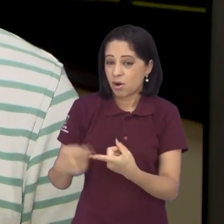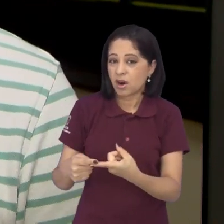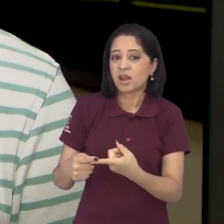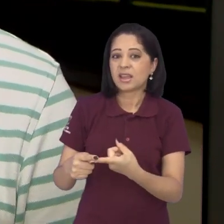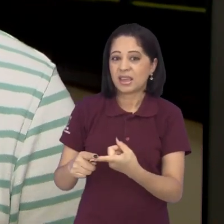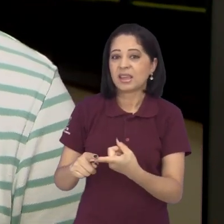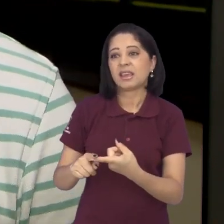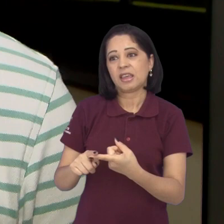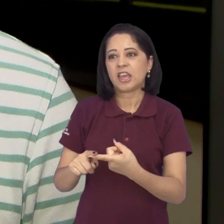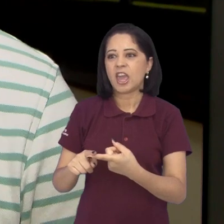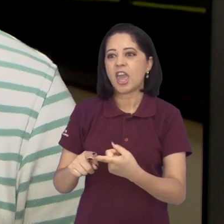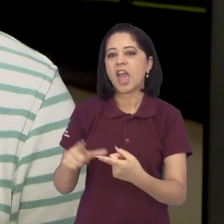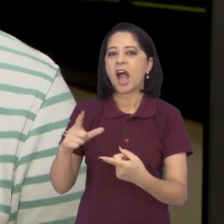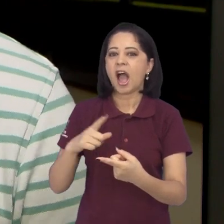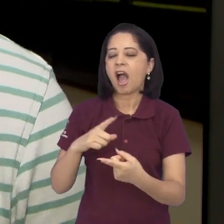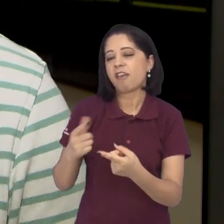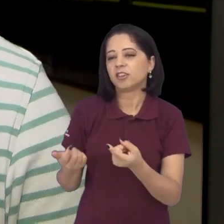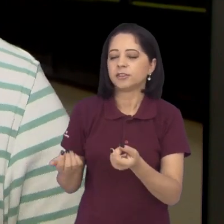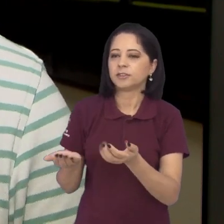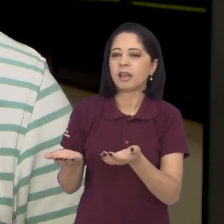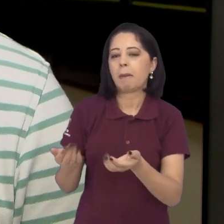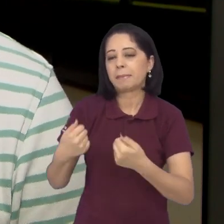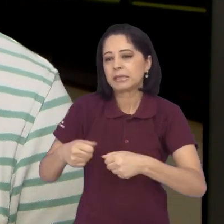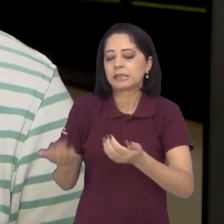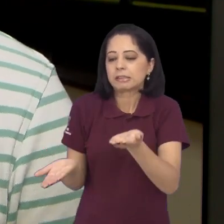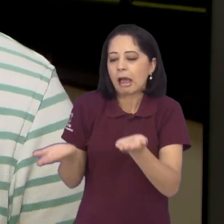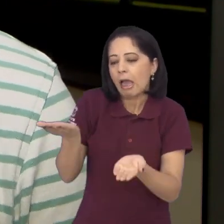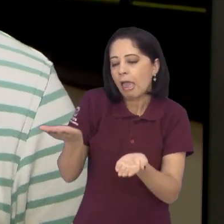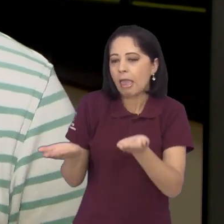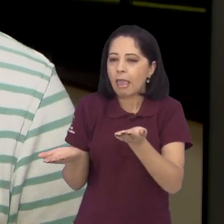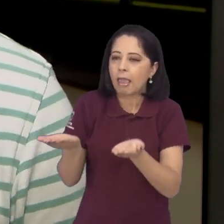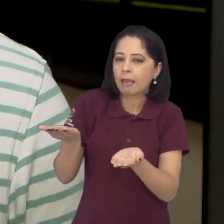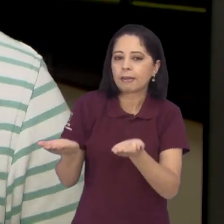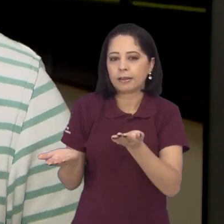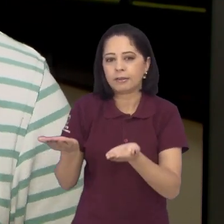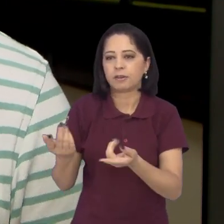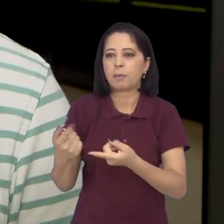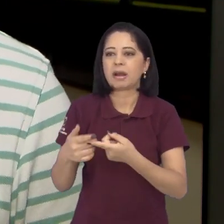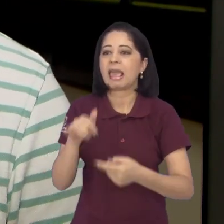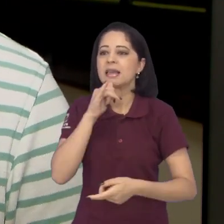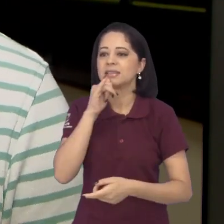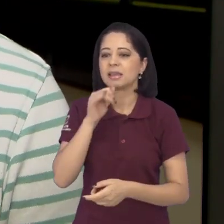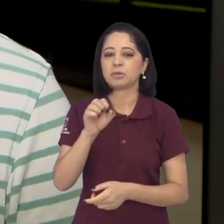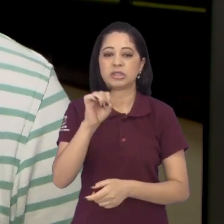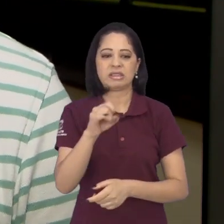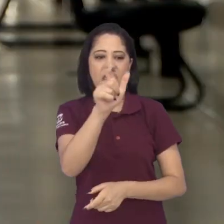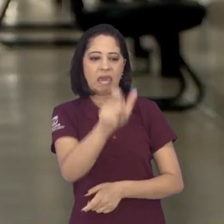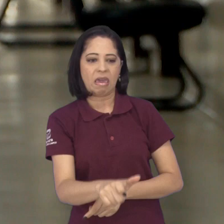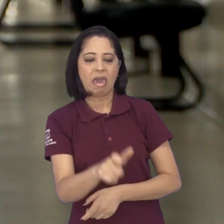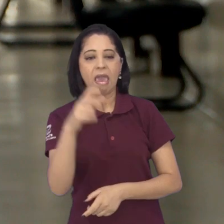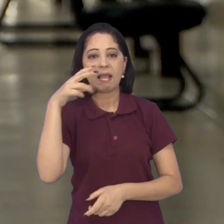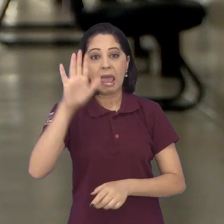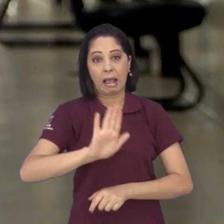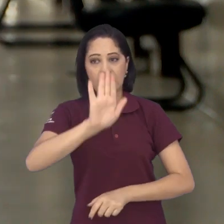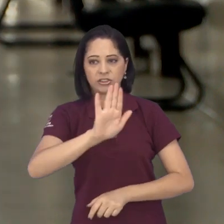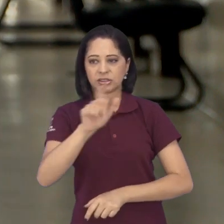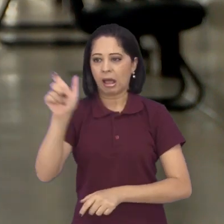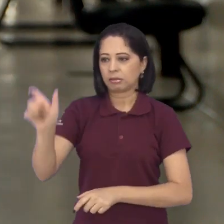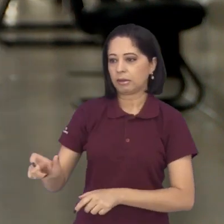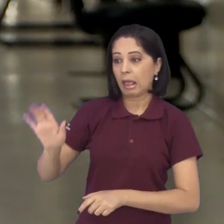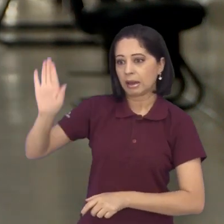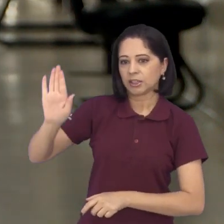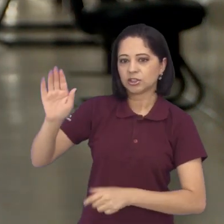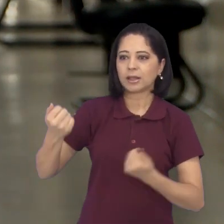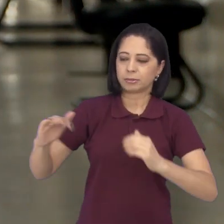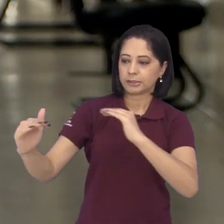tirando o equilíbrio ali do pleito entre os candidatos que não são, por exemplo, vereadores atualmente, que não é o prefeito atualmente. As regras existem